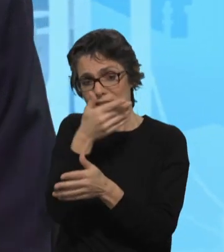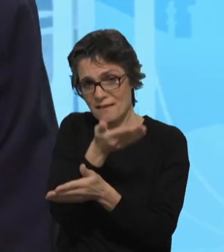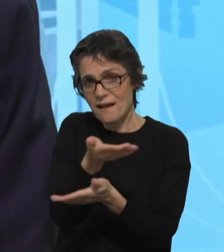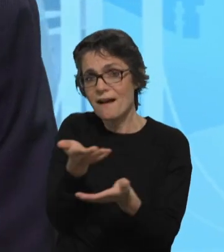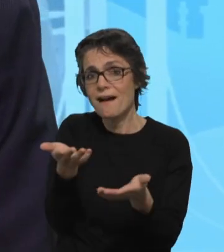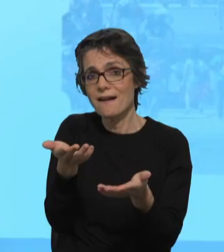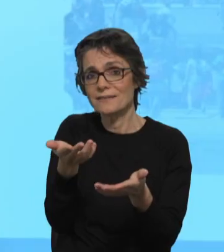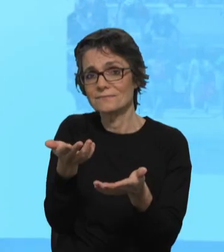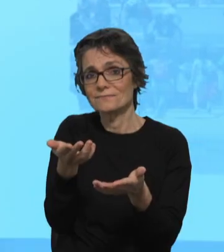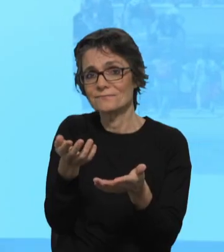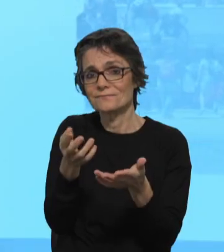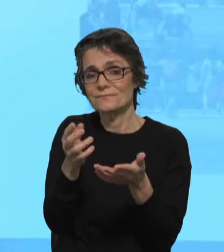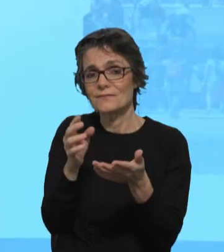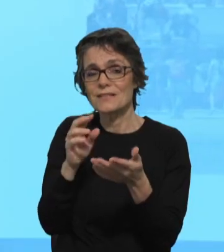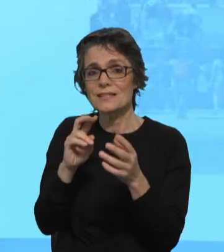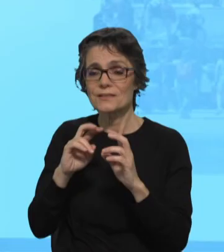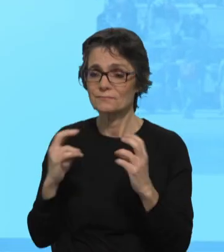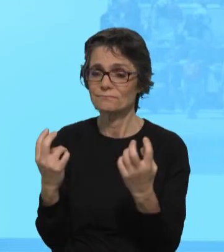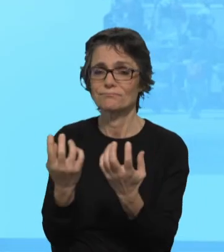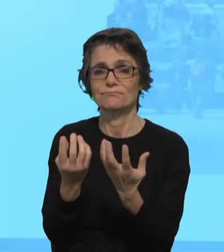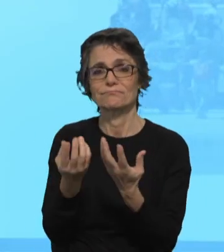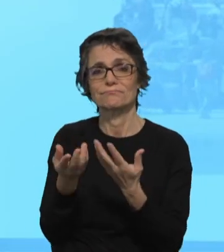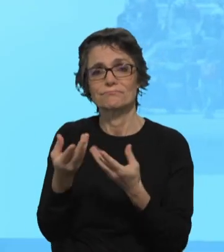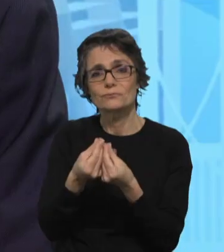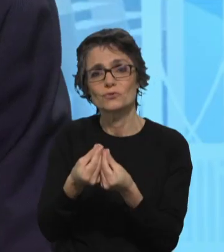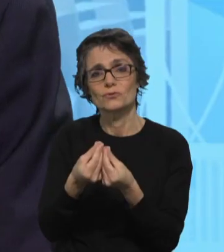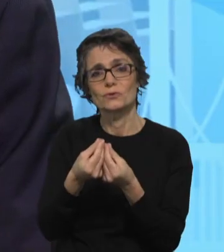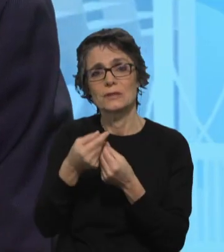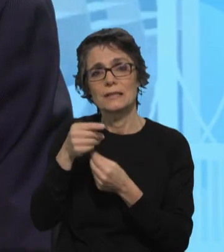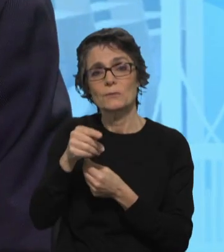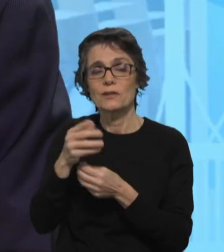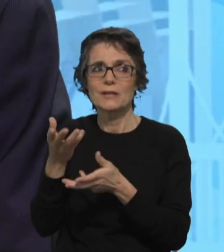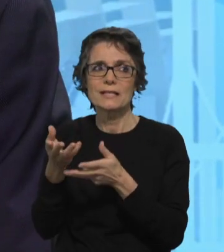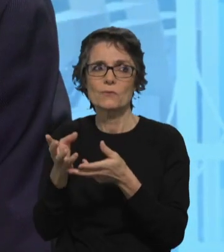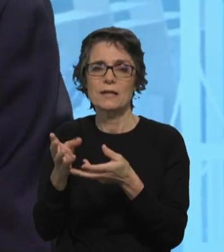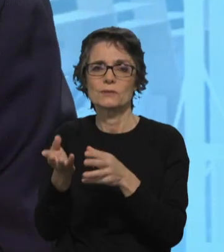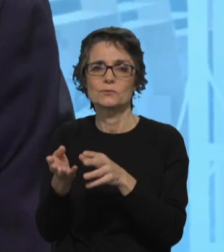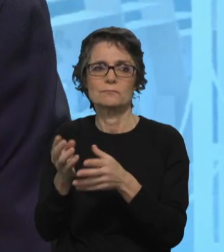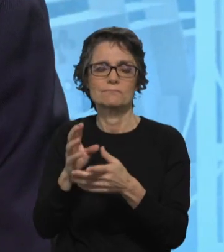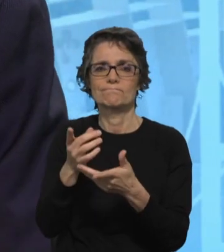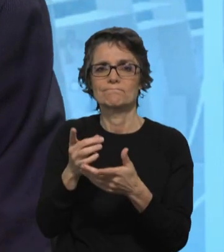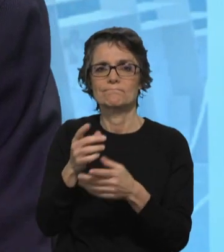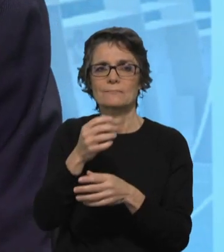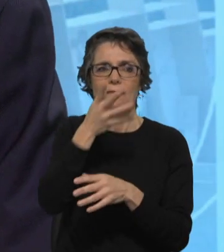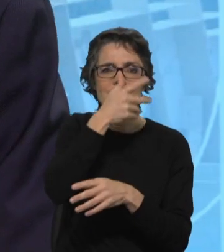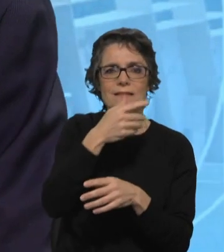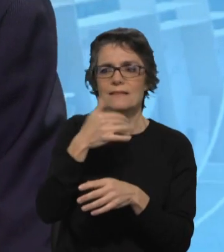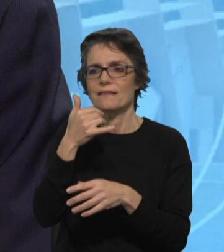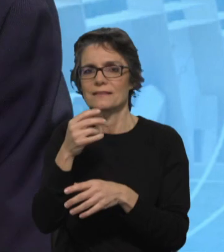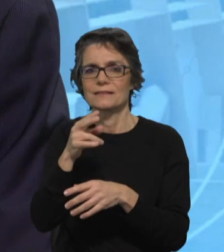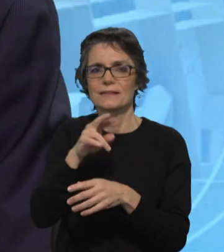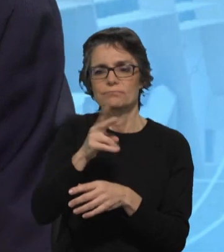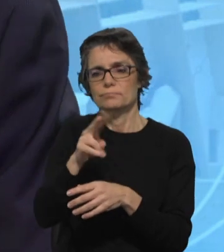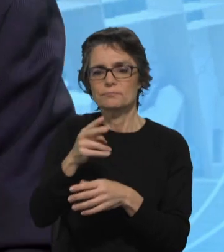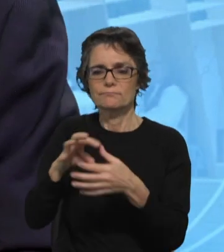esse encontro, essa refeição. Portanto, há sempre um jogo entre a tristeza e a alegria. E essa